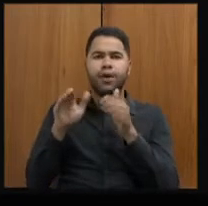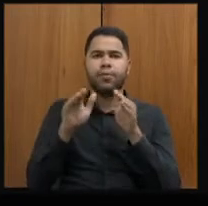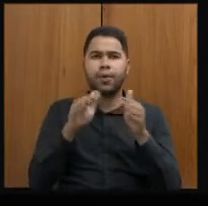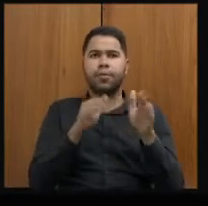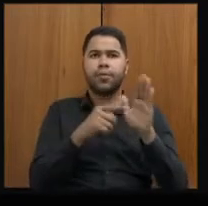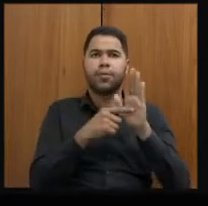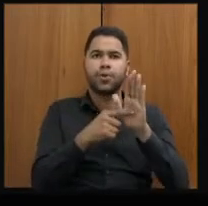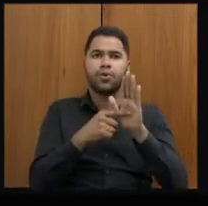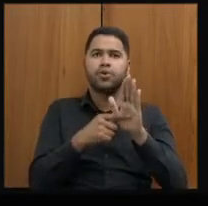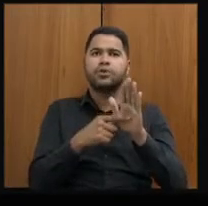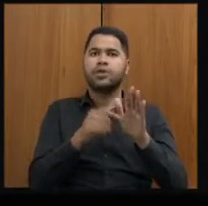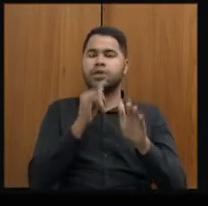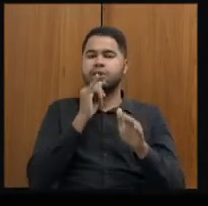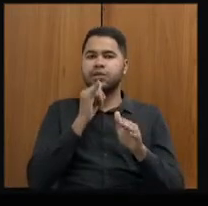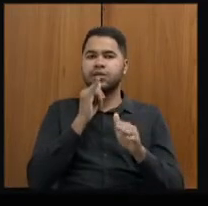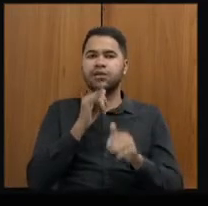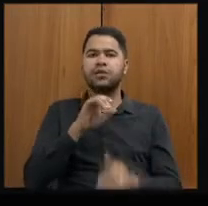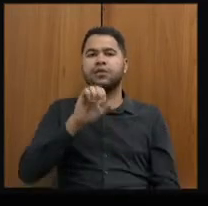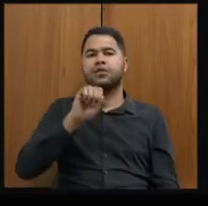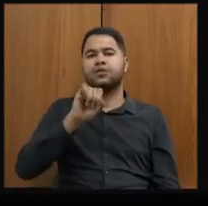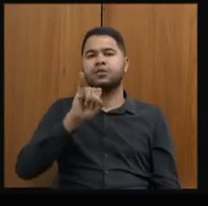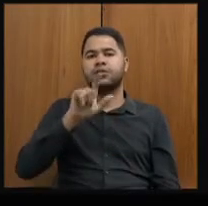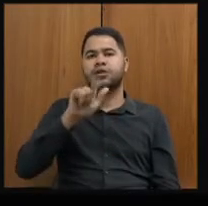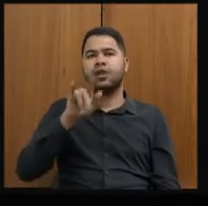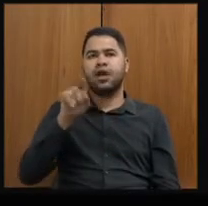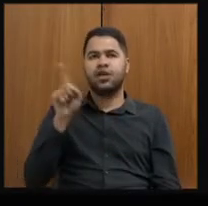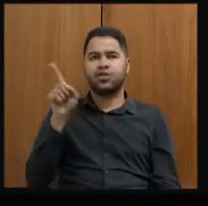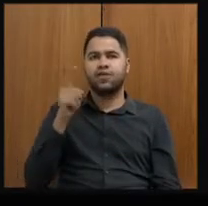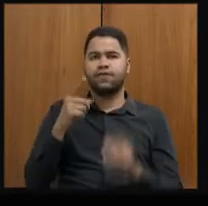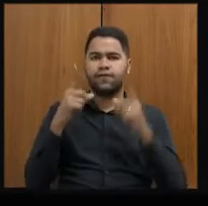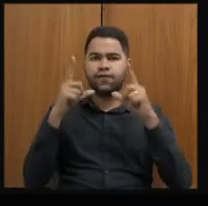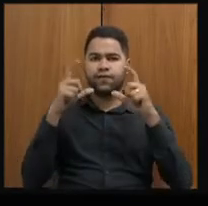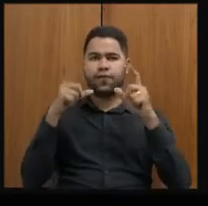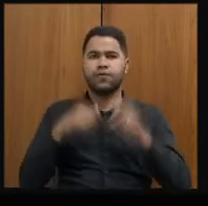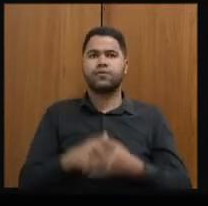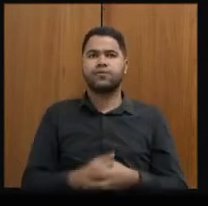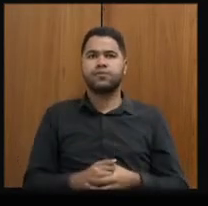a foto mostrando o pessoal fazendo silagem pode passar por favor